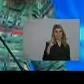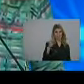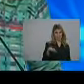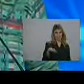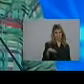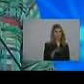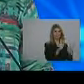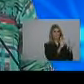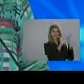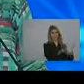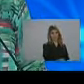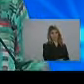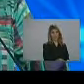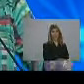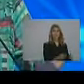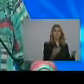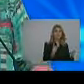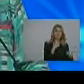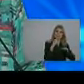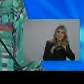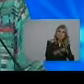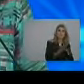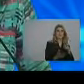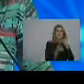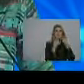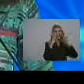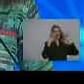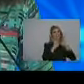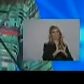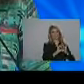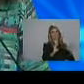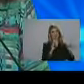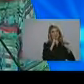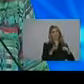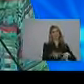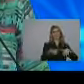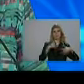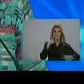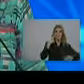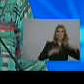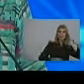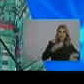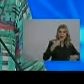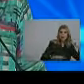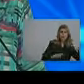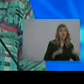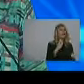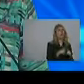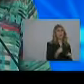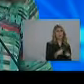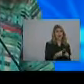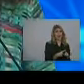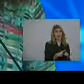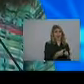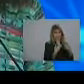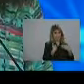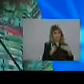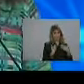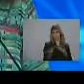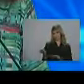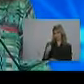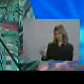E eu não poderia deixar de abordar essa questão democrática neste palco, neste debate, até porque, além de mim e de